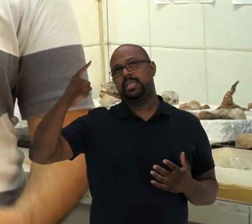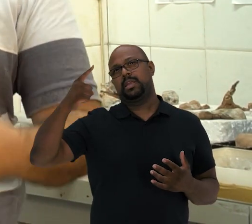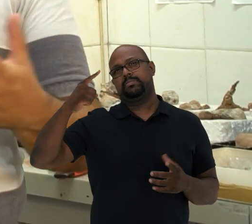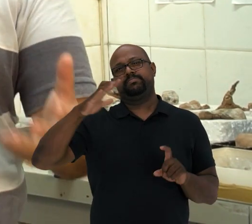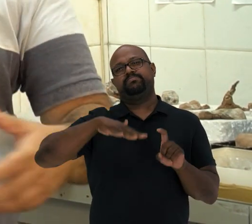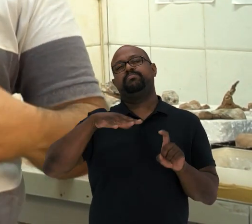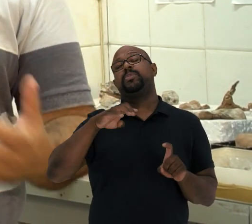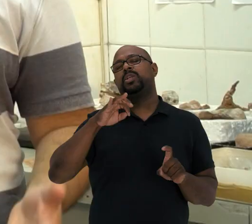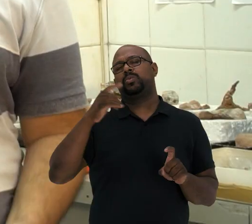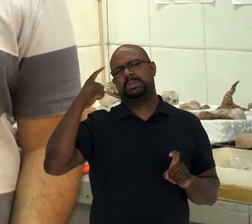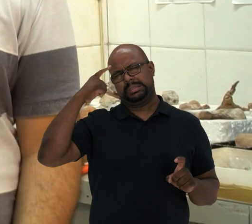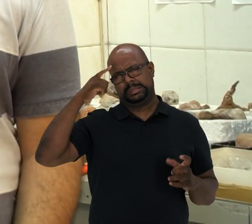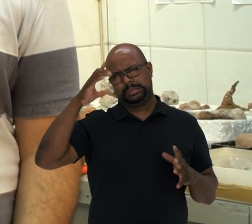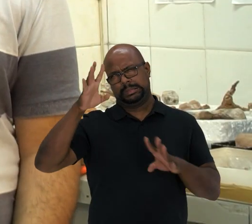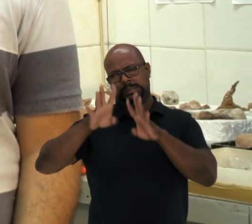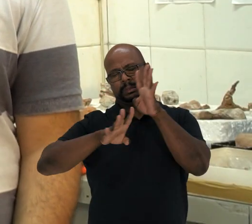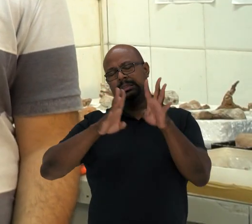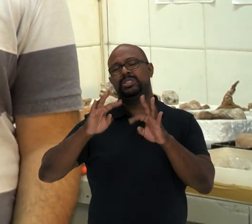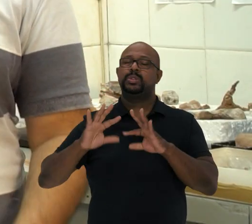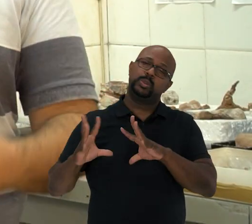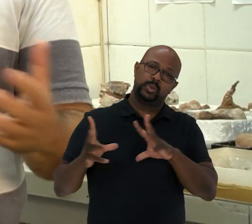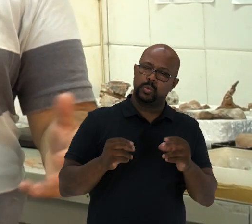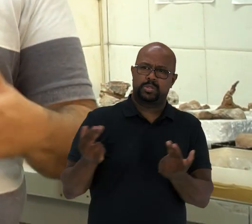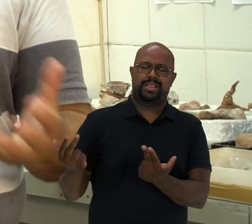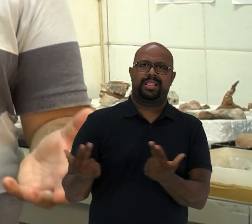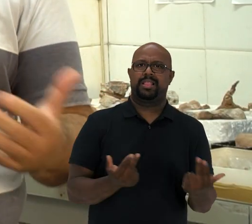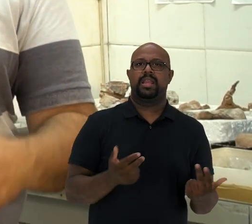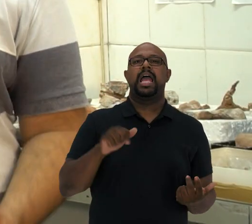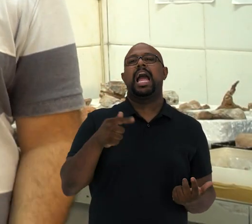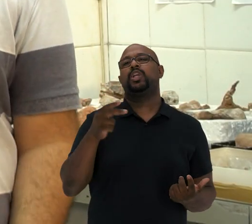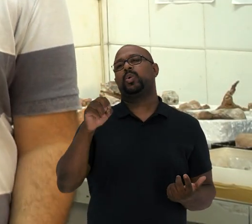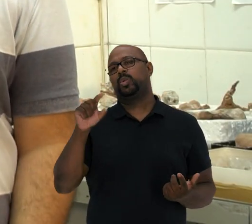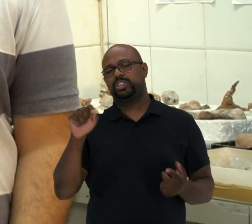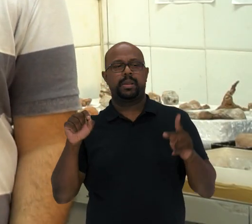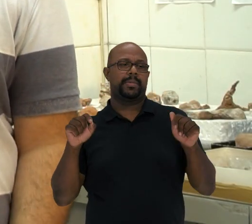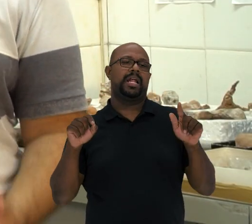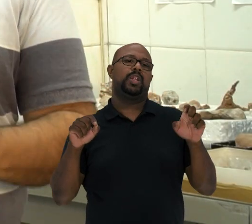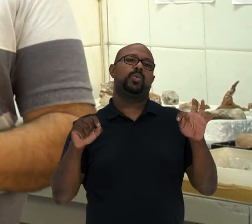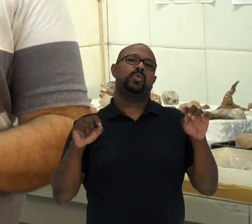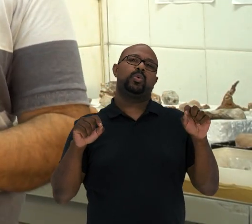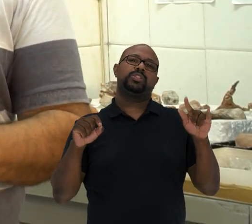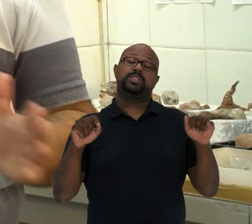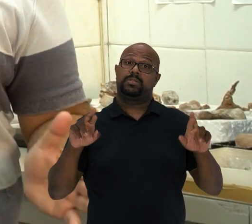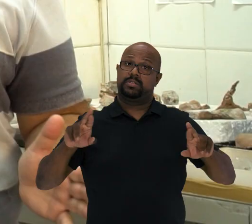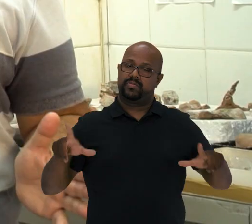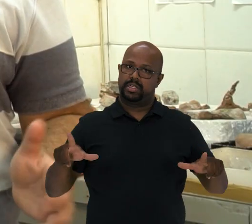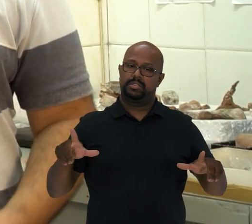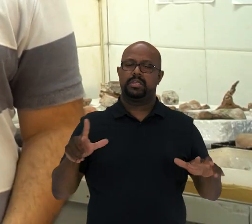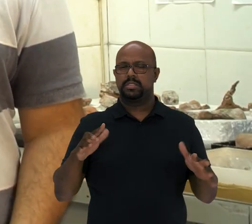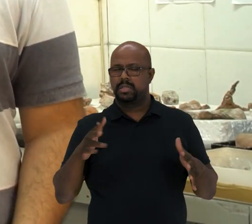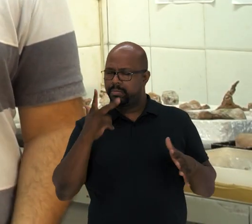ideia, né, um mito, né, de que tudo é a mesma coisa, arqueologia e paleontologia, e são coisas